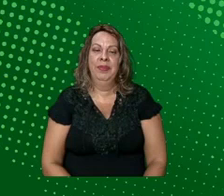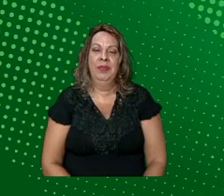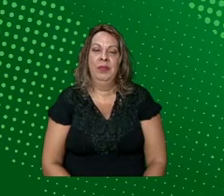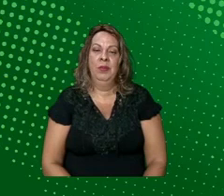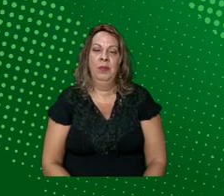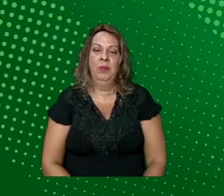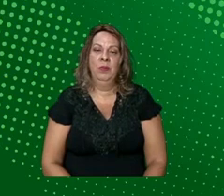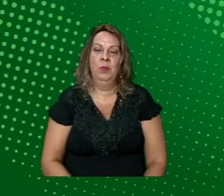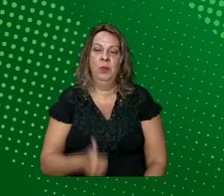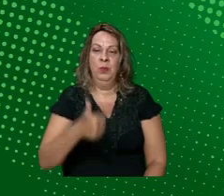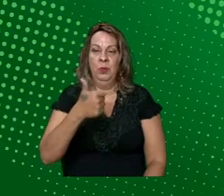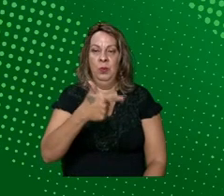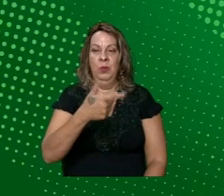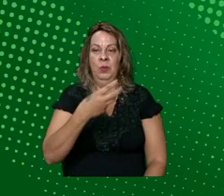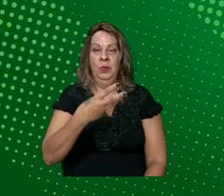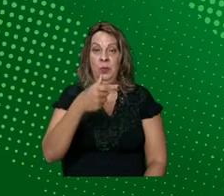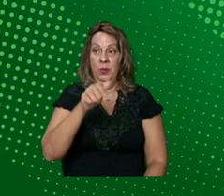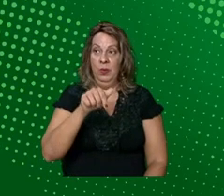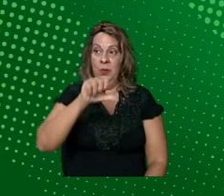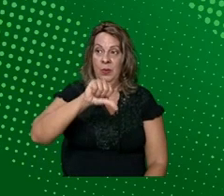só, gente,